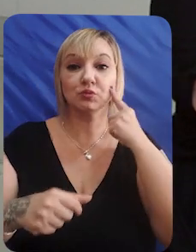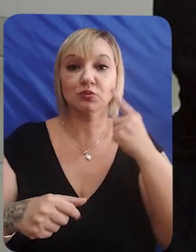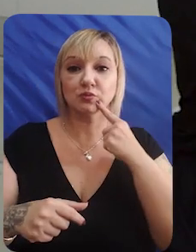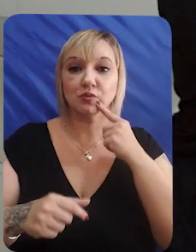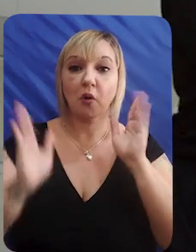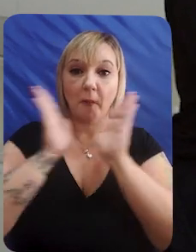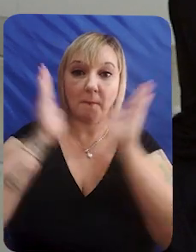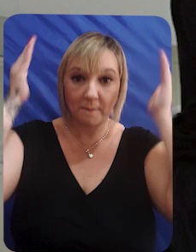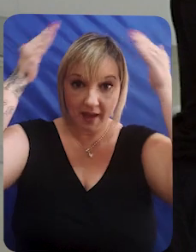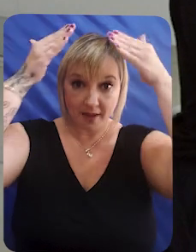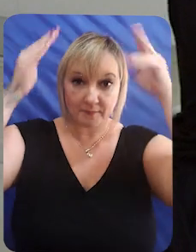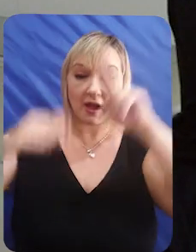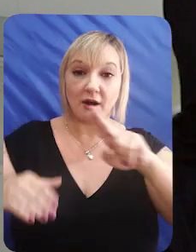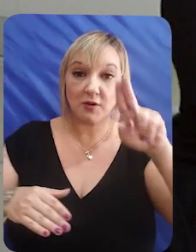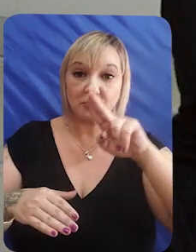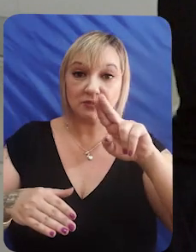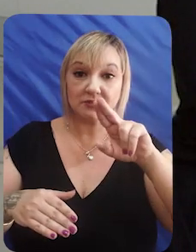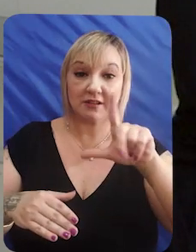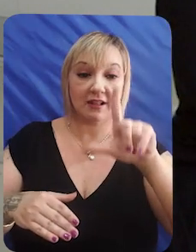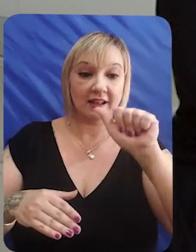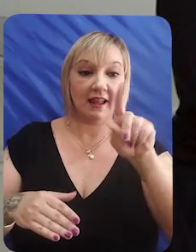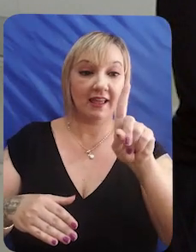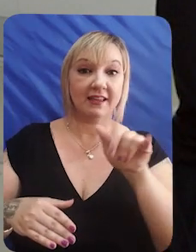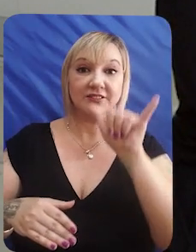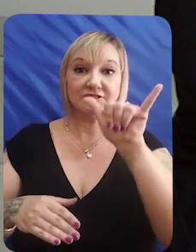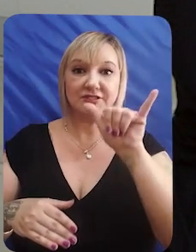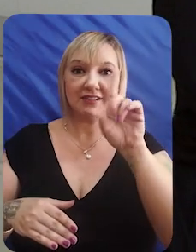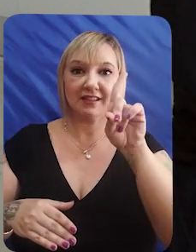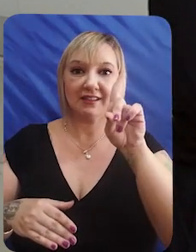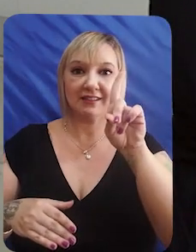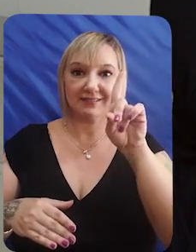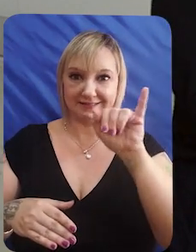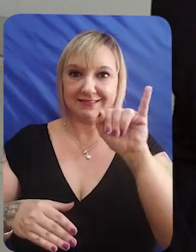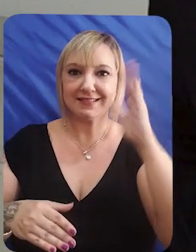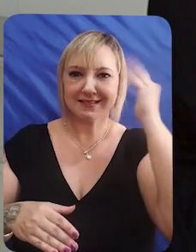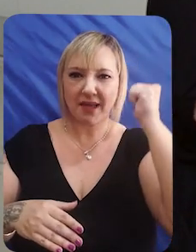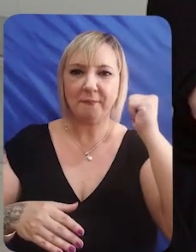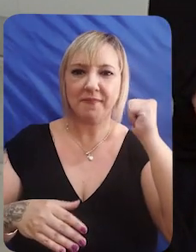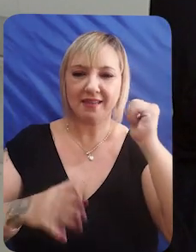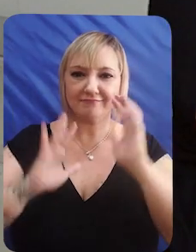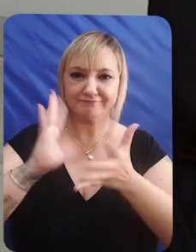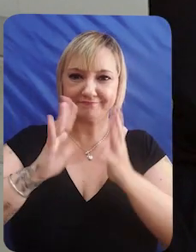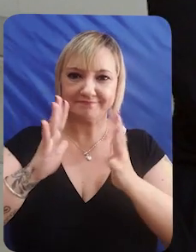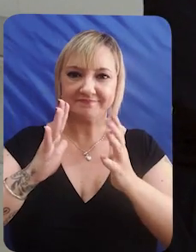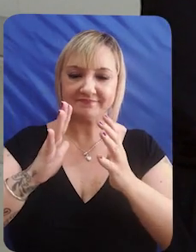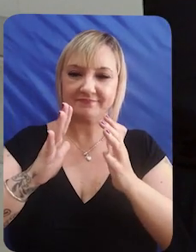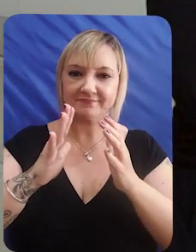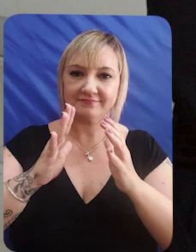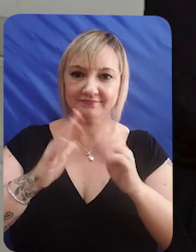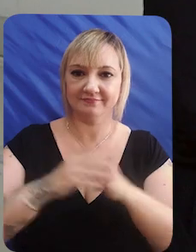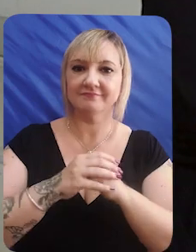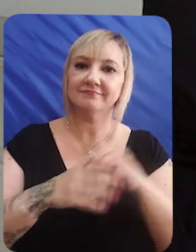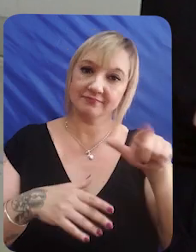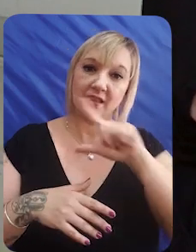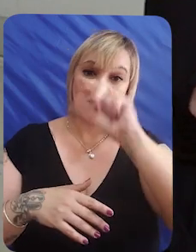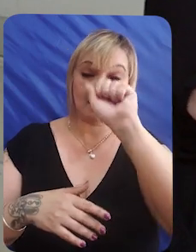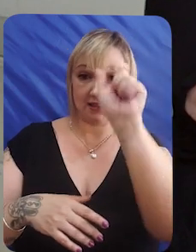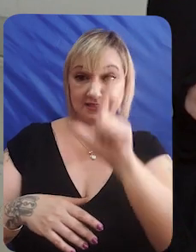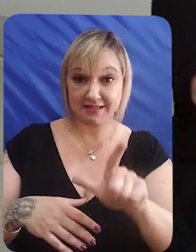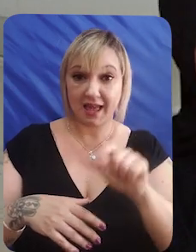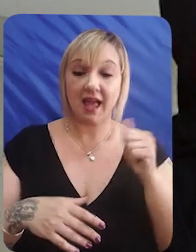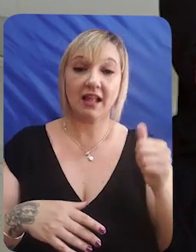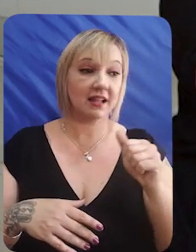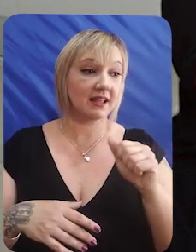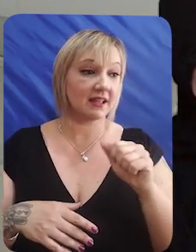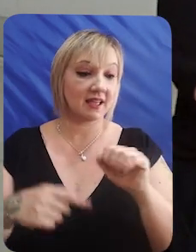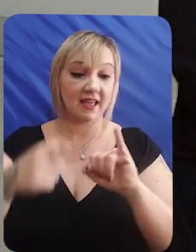Papa usa. Lady Di usava a língua de sinais. Que linda, lógico. Se você olhar no YouTube, ela tem vídeos fazendo. Então é o sinal